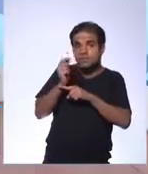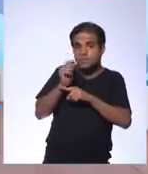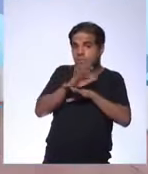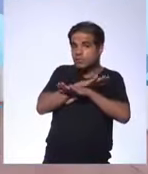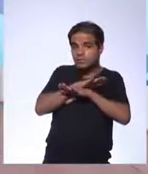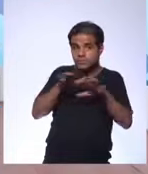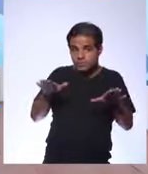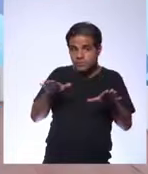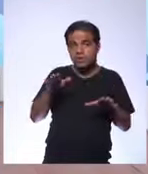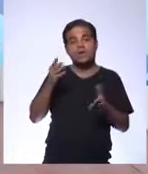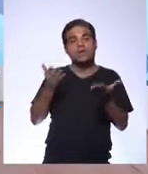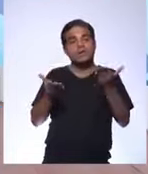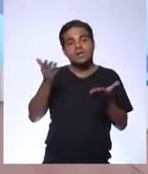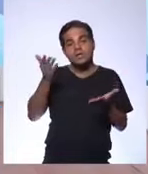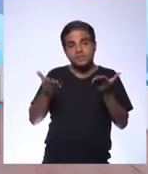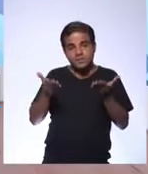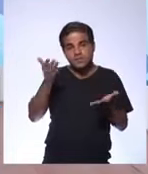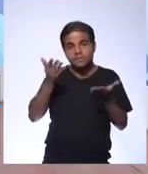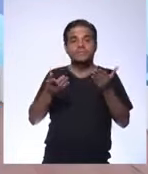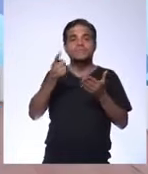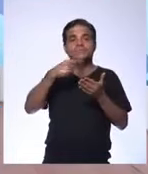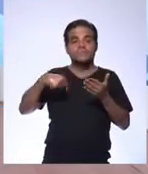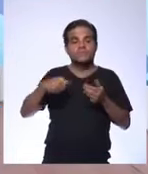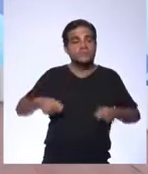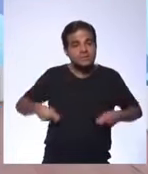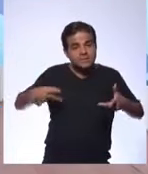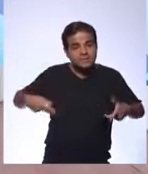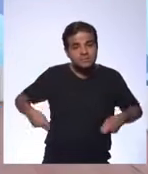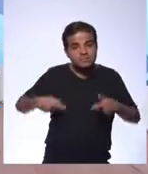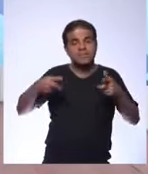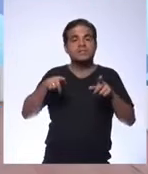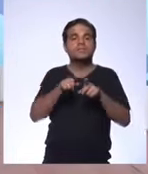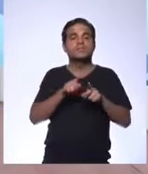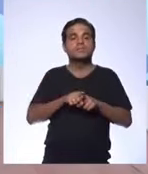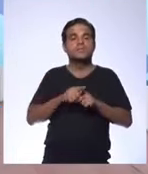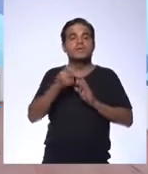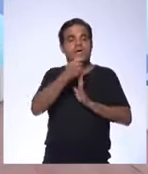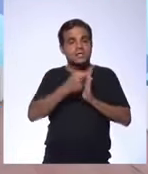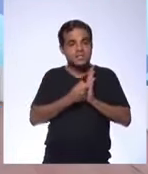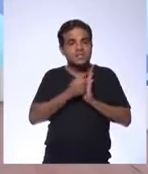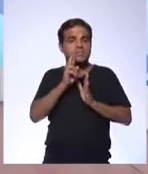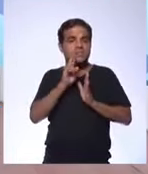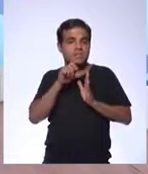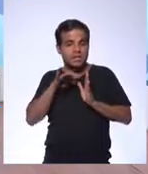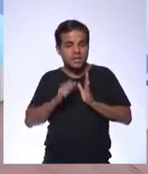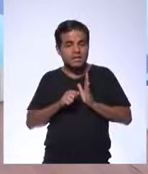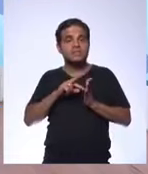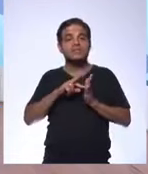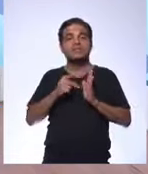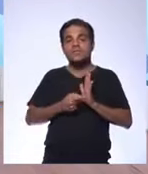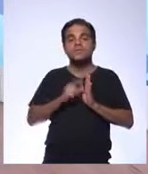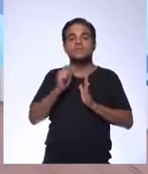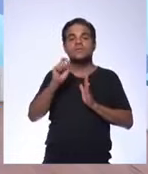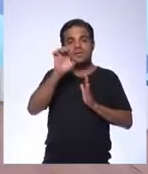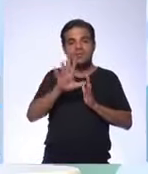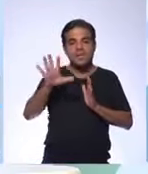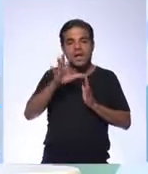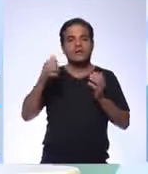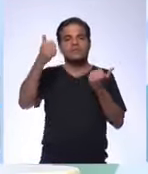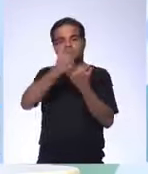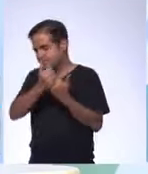Isso desequilibra o equilíbrio entre despesa e receita. Significa que o Estado